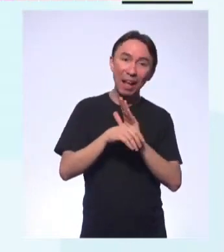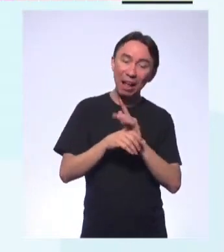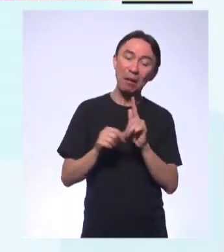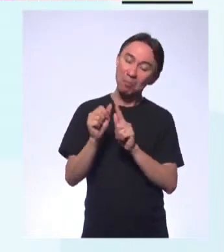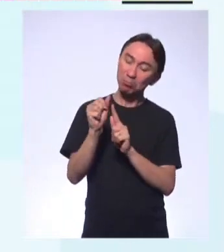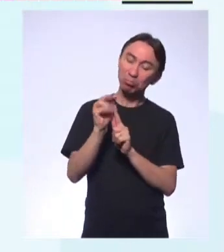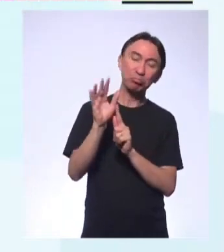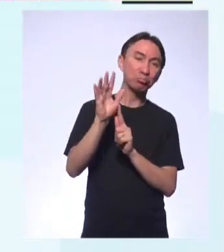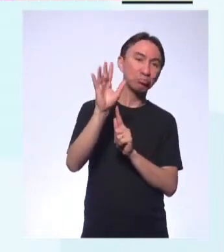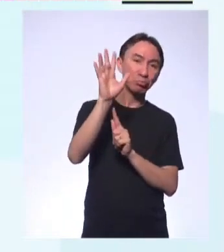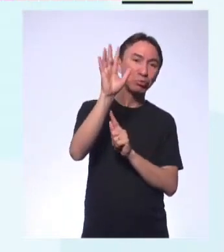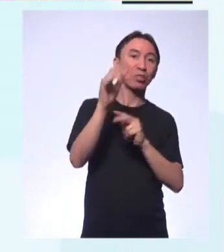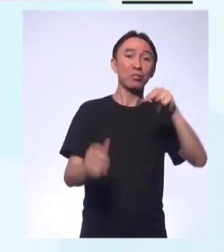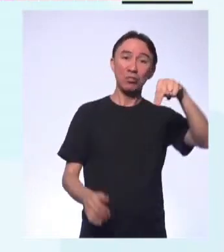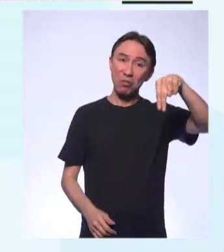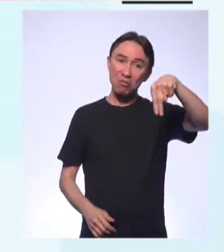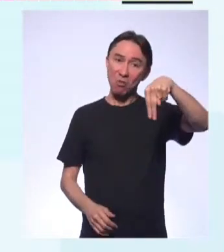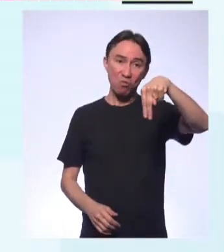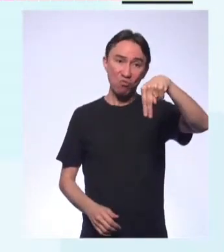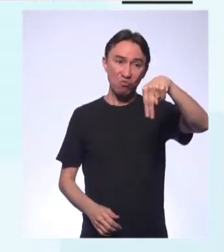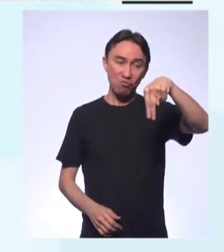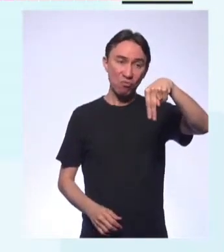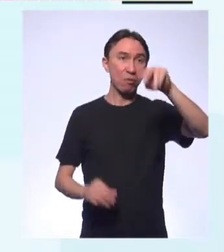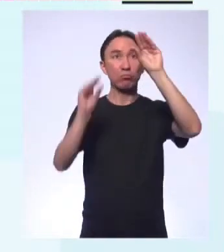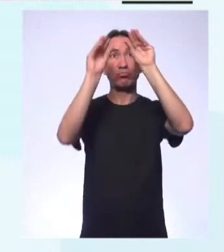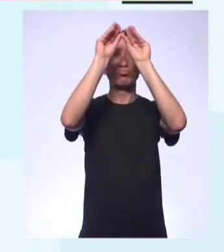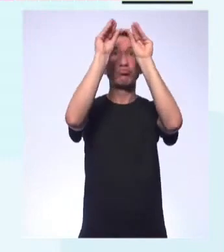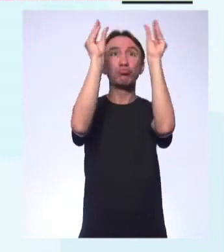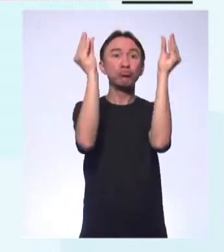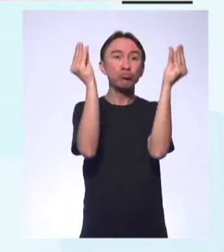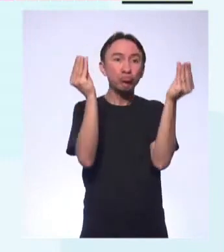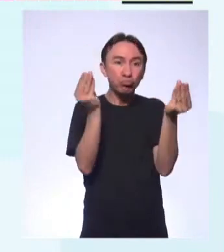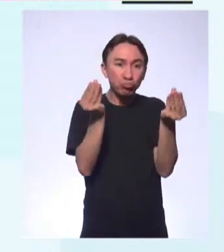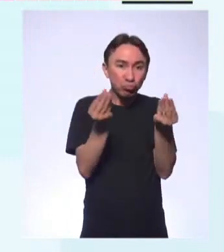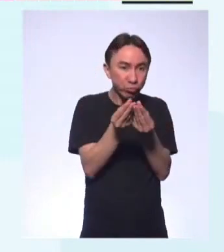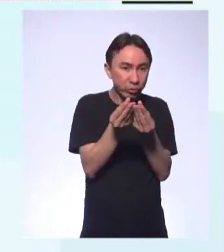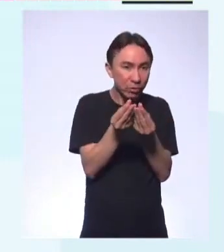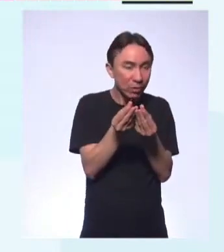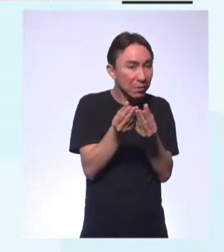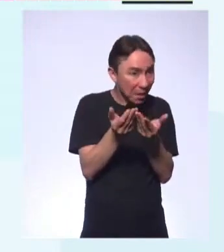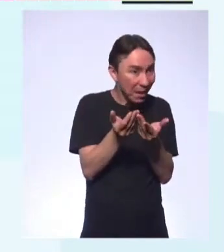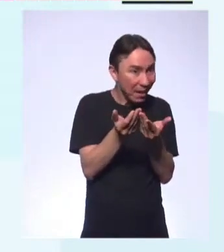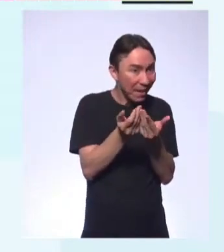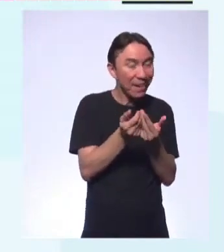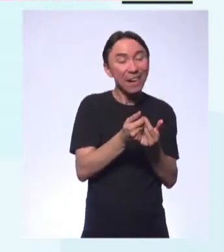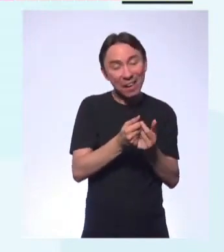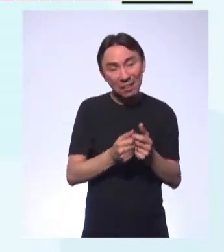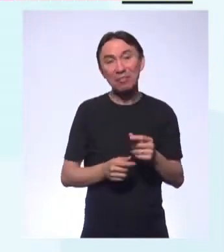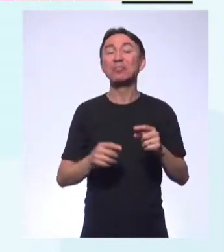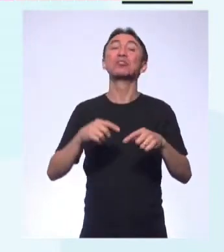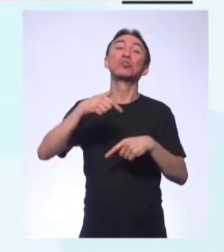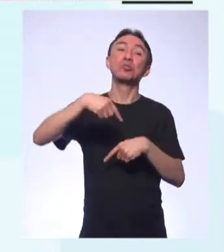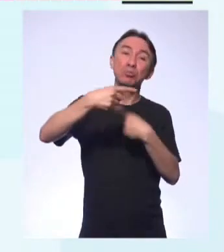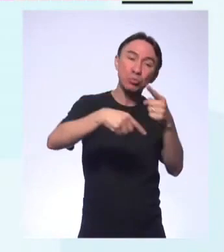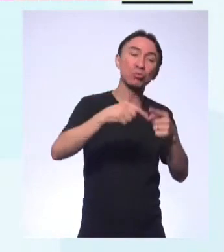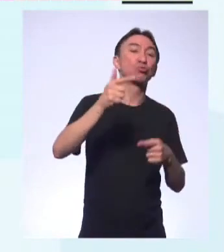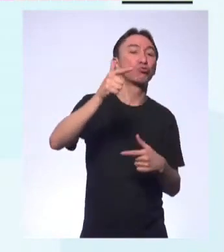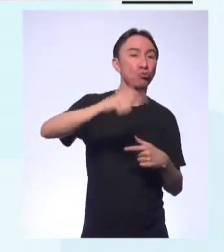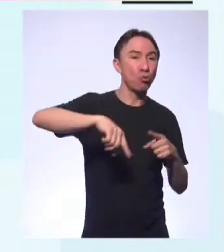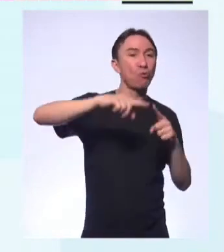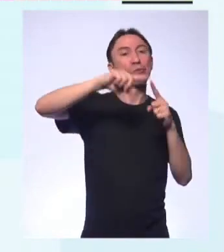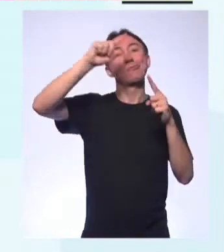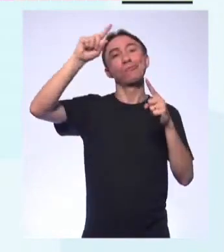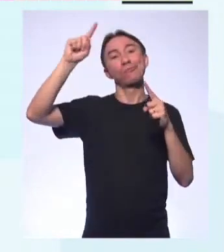gás nitrogênio para o ar atmosférico, ocorrendo o processo todo novamente, ok?